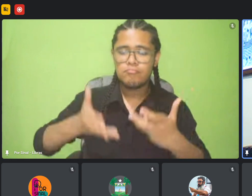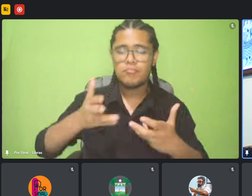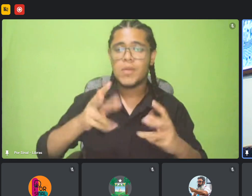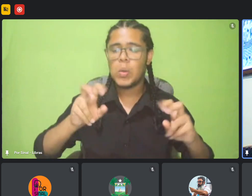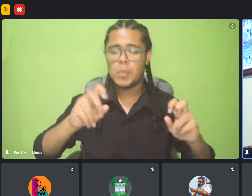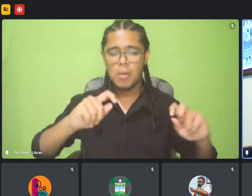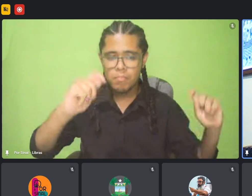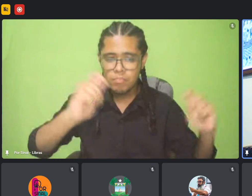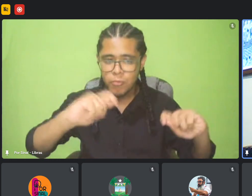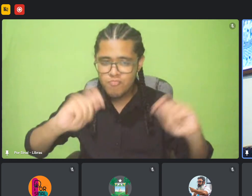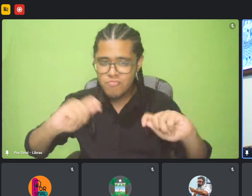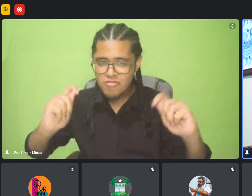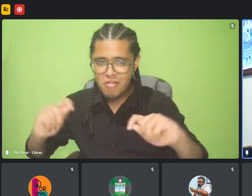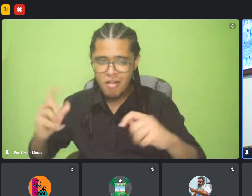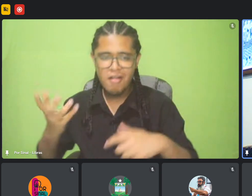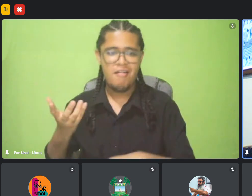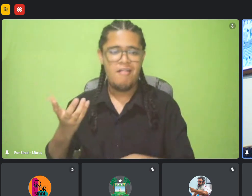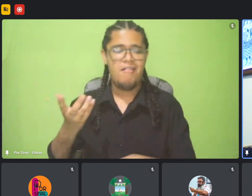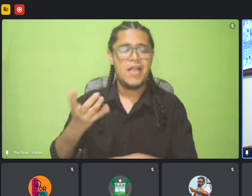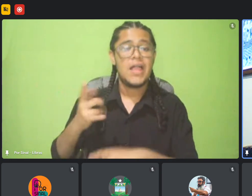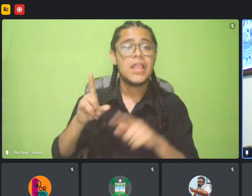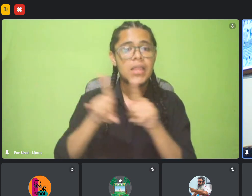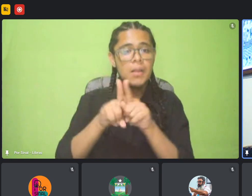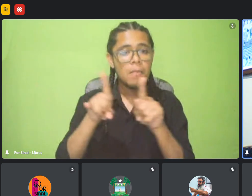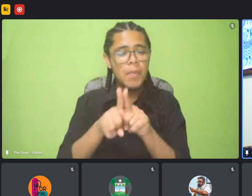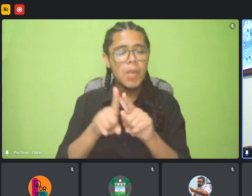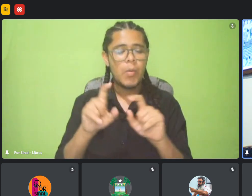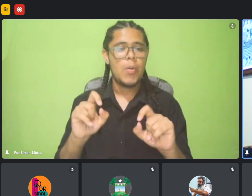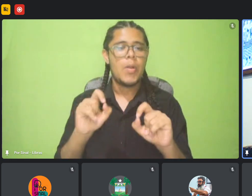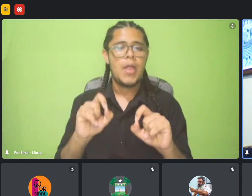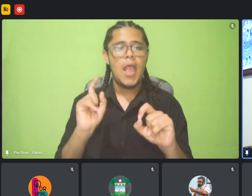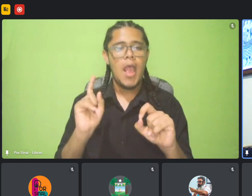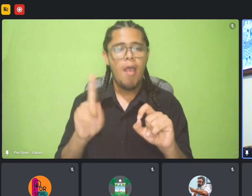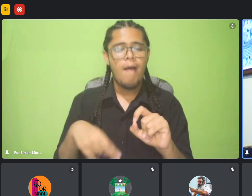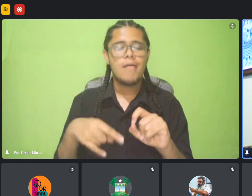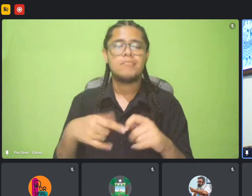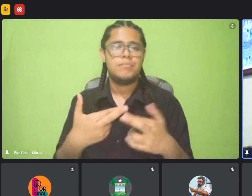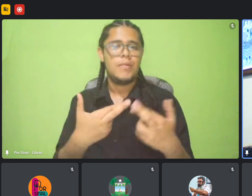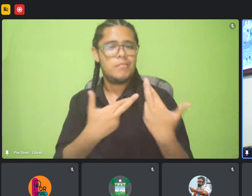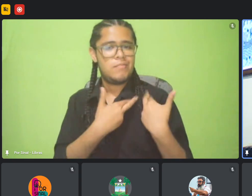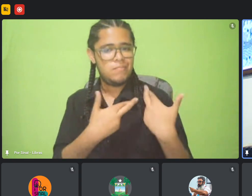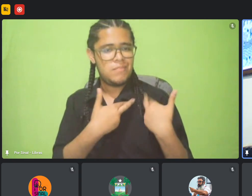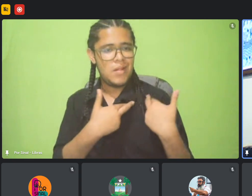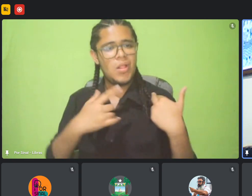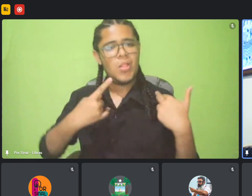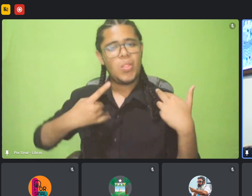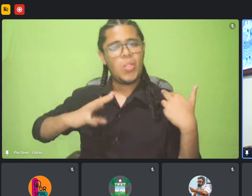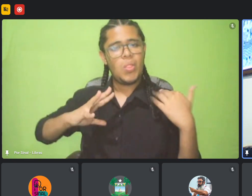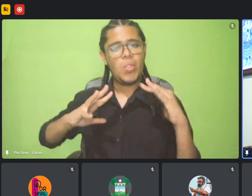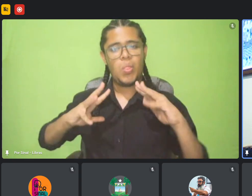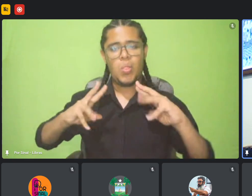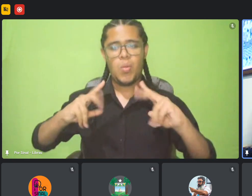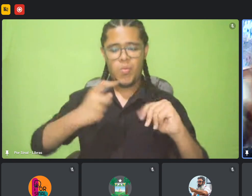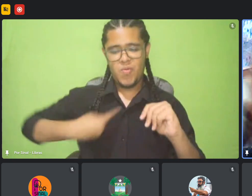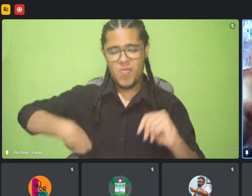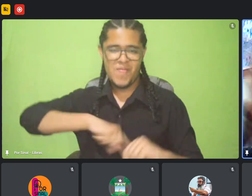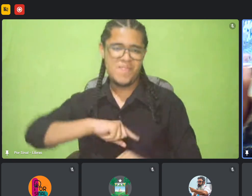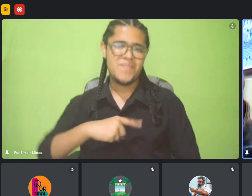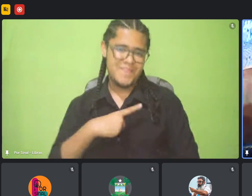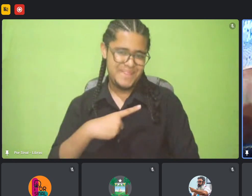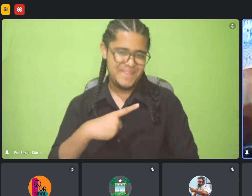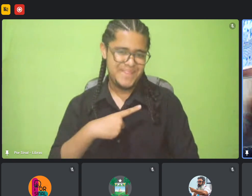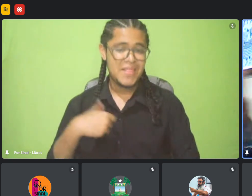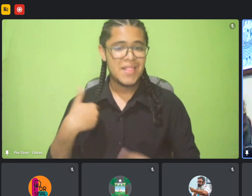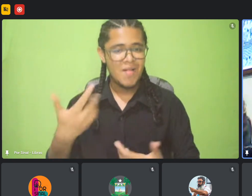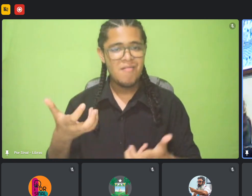e esses deveres que todos temos. Queria dar uma